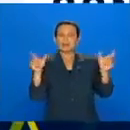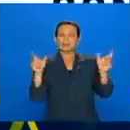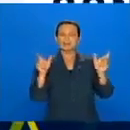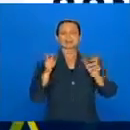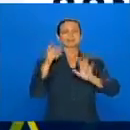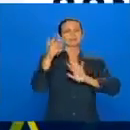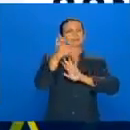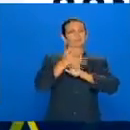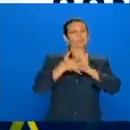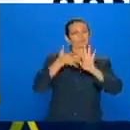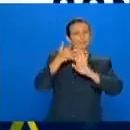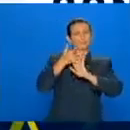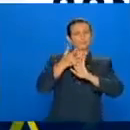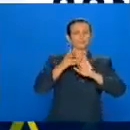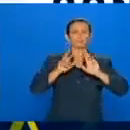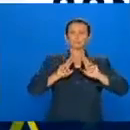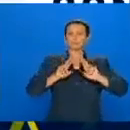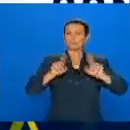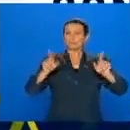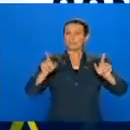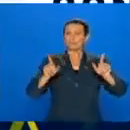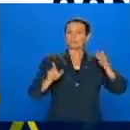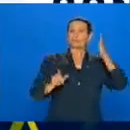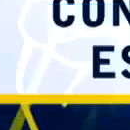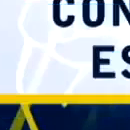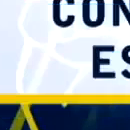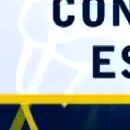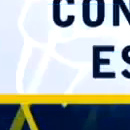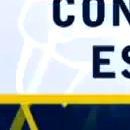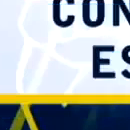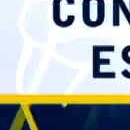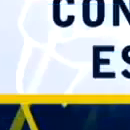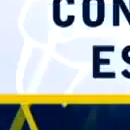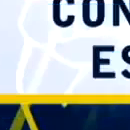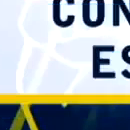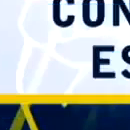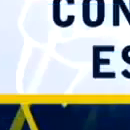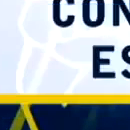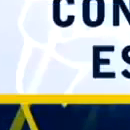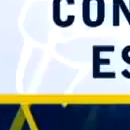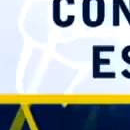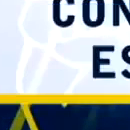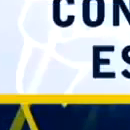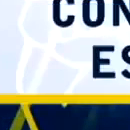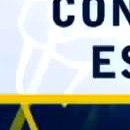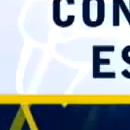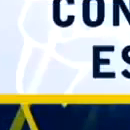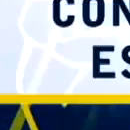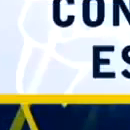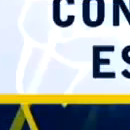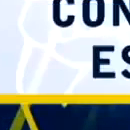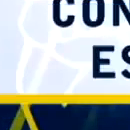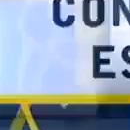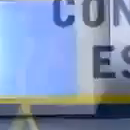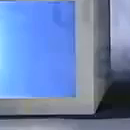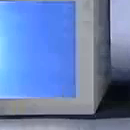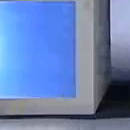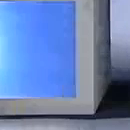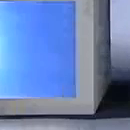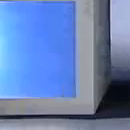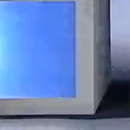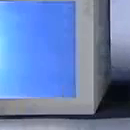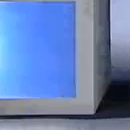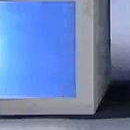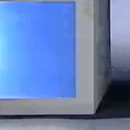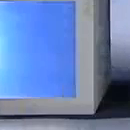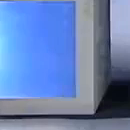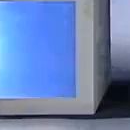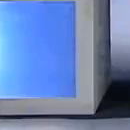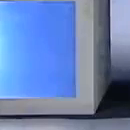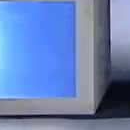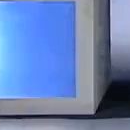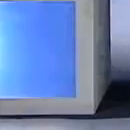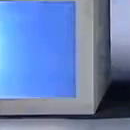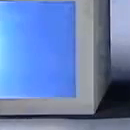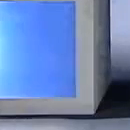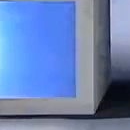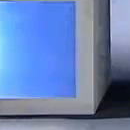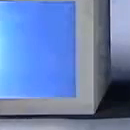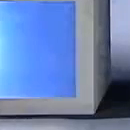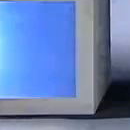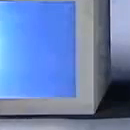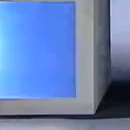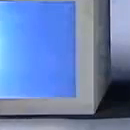diferença entre o saber uma língua e conhecer a estrutura dessa língua. Então, há